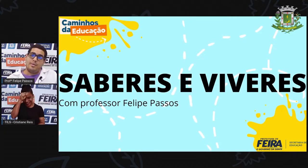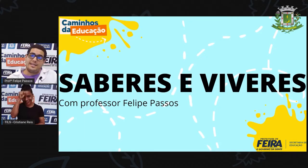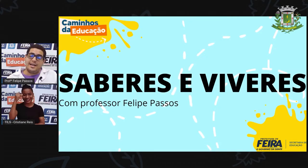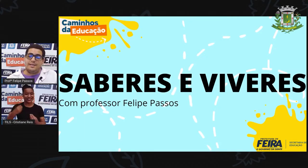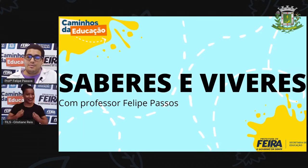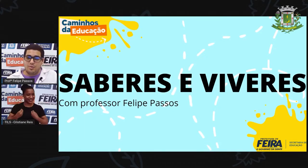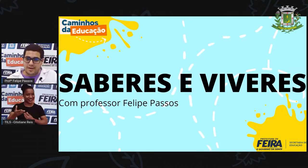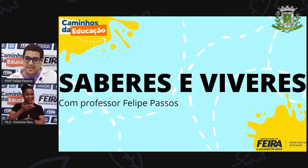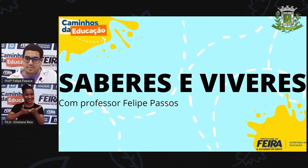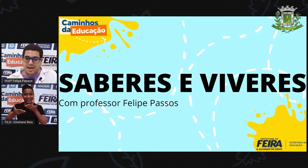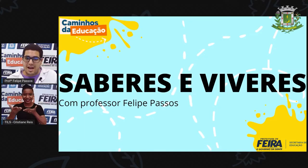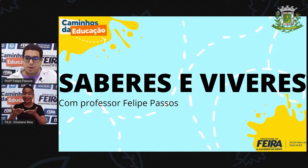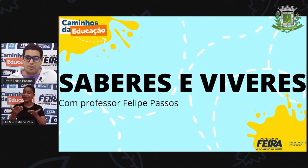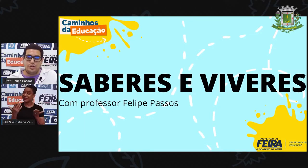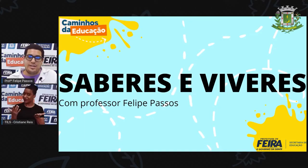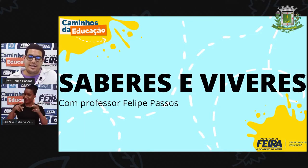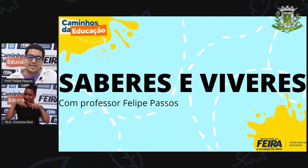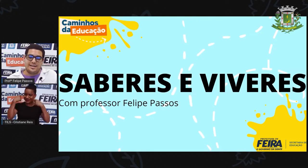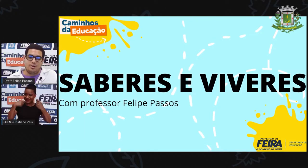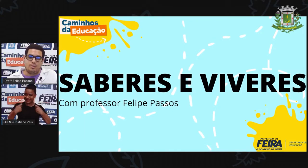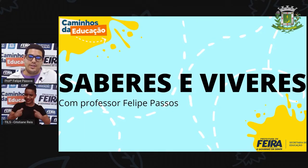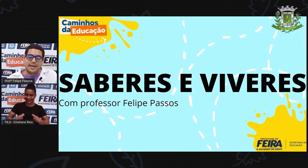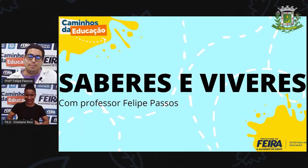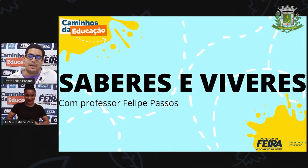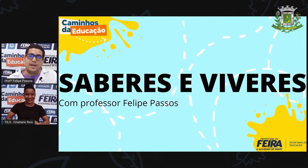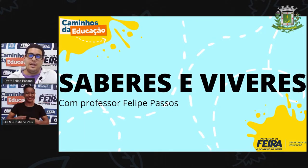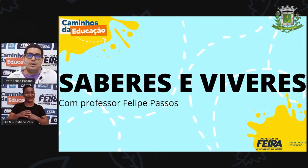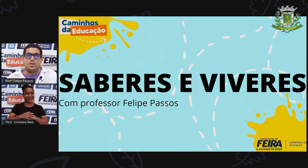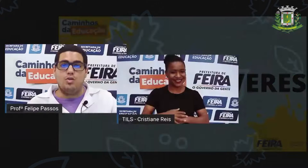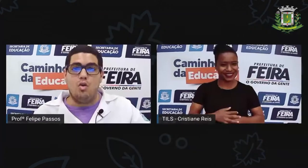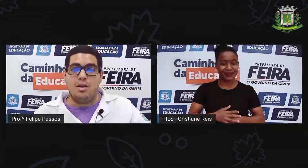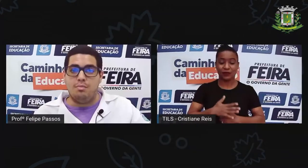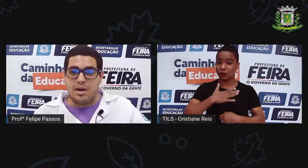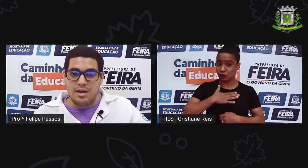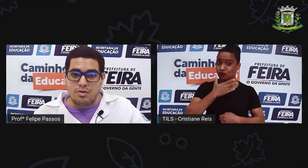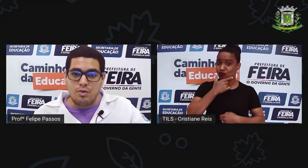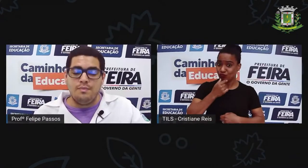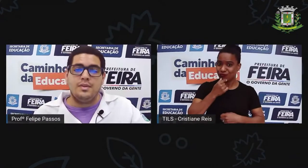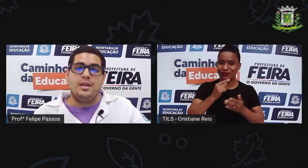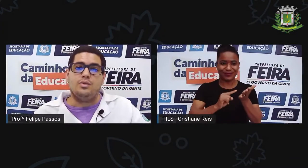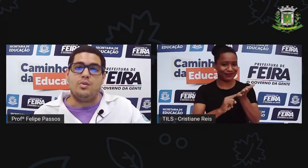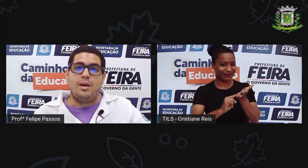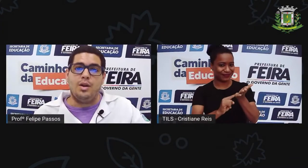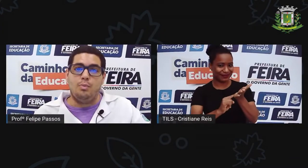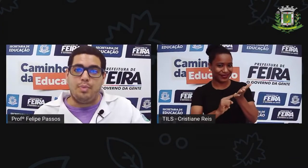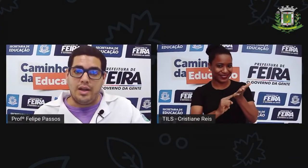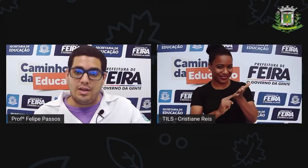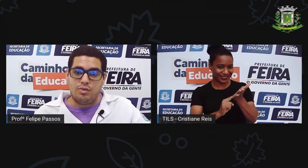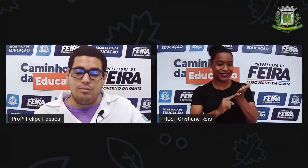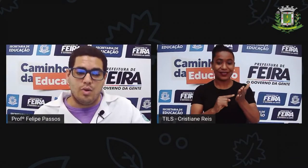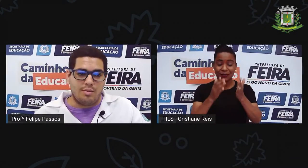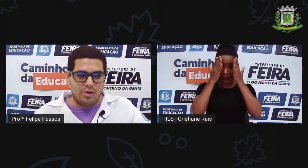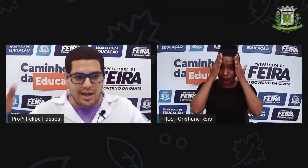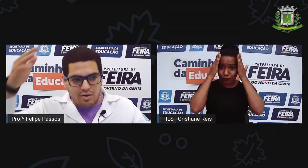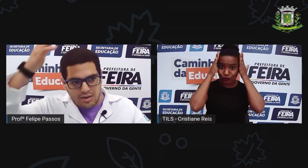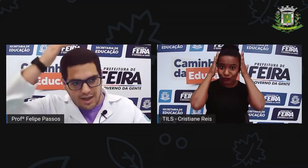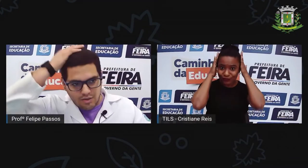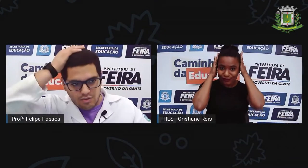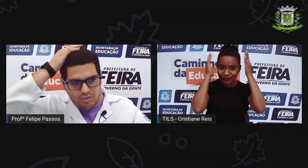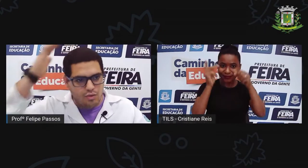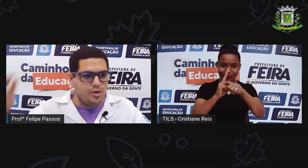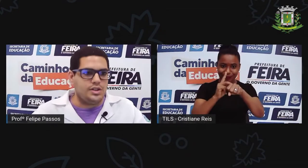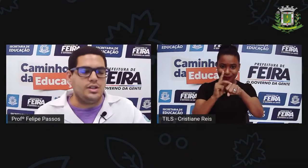Para começar, vou fazer a minha audiodescrição, como sempre. Eu sou um homem branco, eu tenho cabelo preto, meu cabelo está